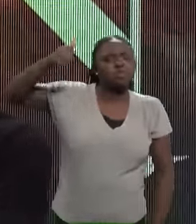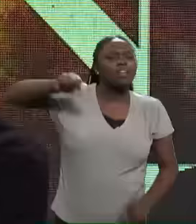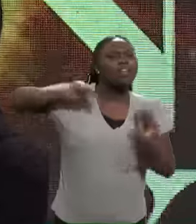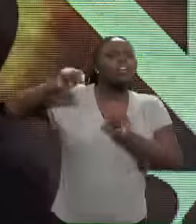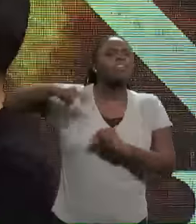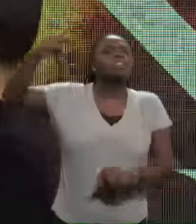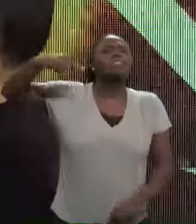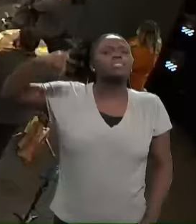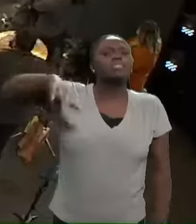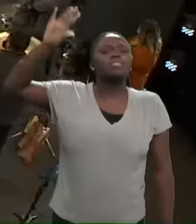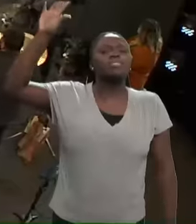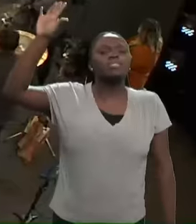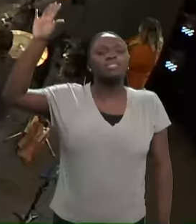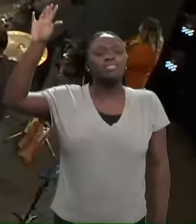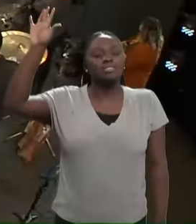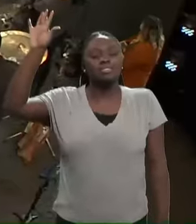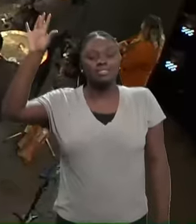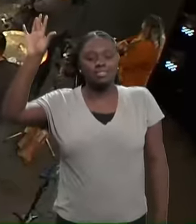vai decolar aqui?